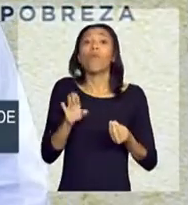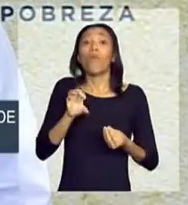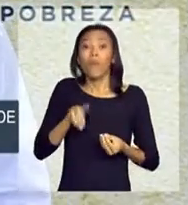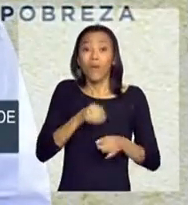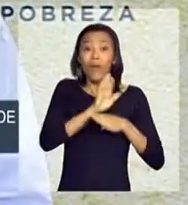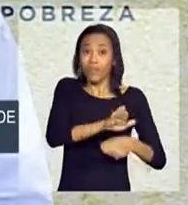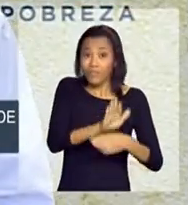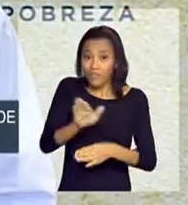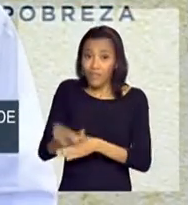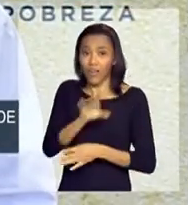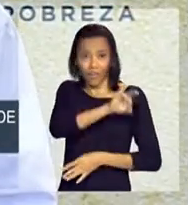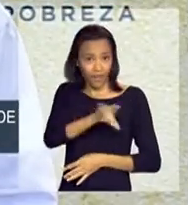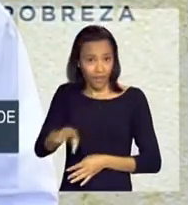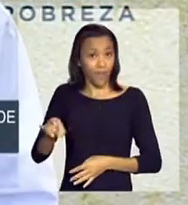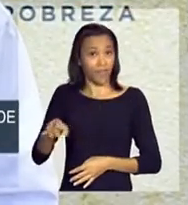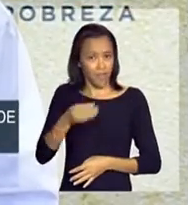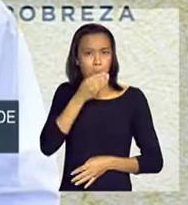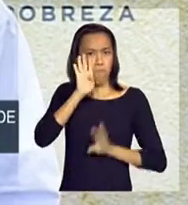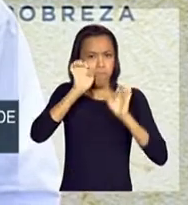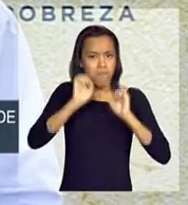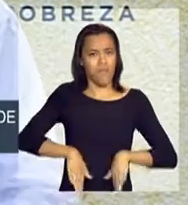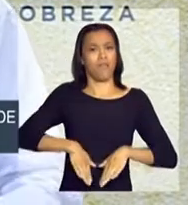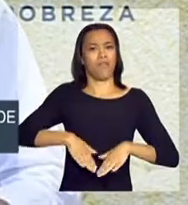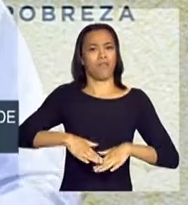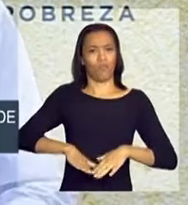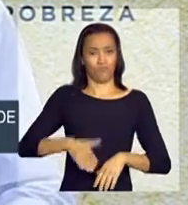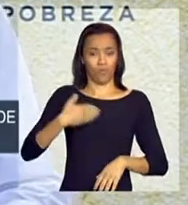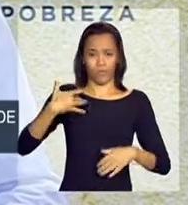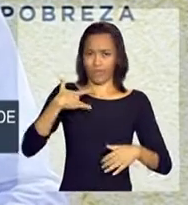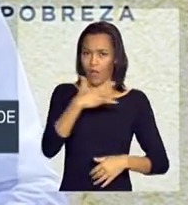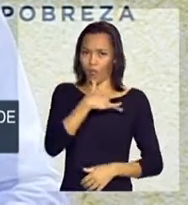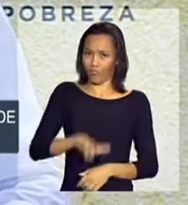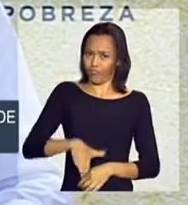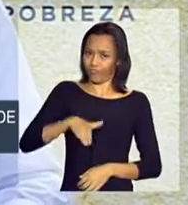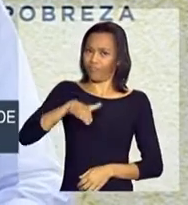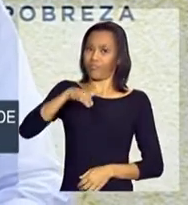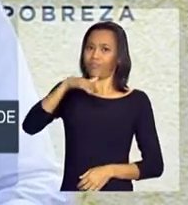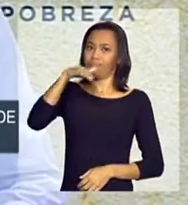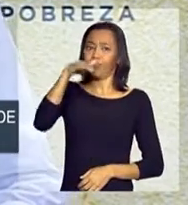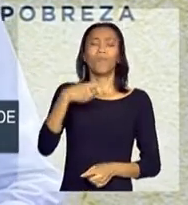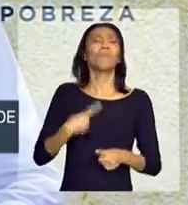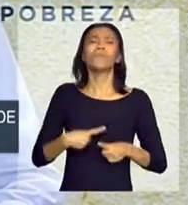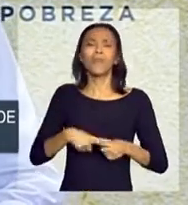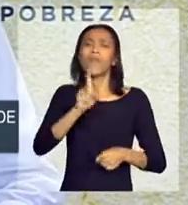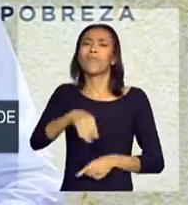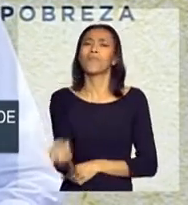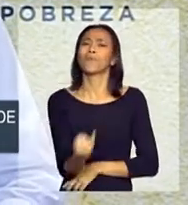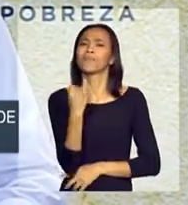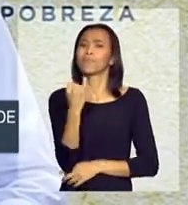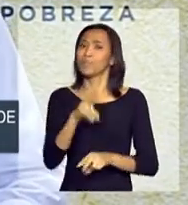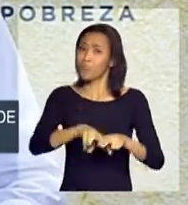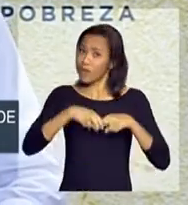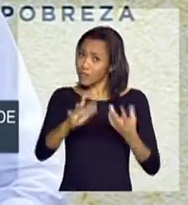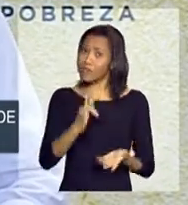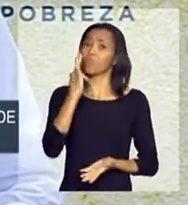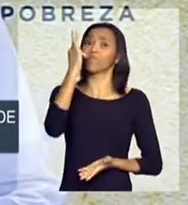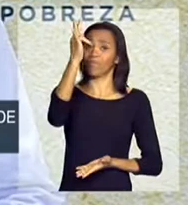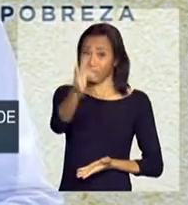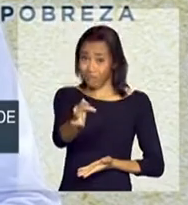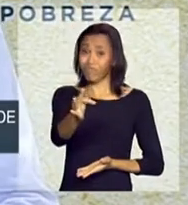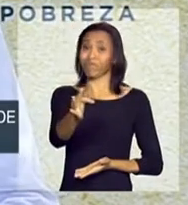que essa criança tenha um desenvolvimento ainda melhor E por quê que isso é importante primeiro é por causa do Futuro